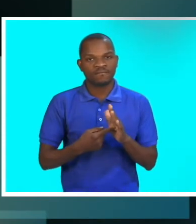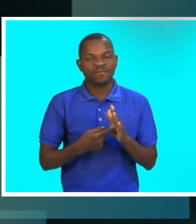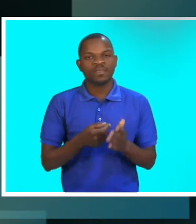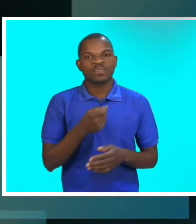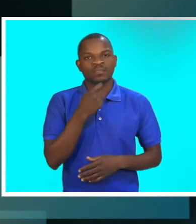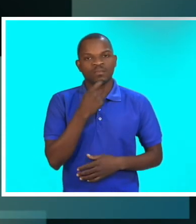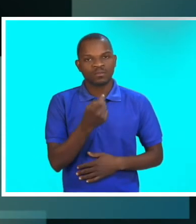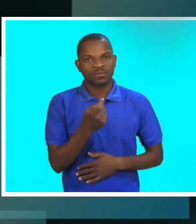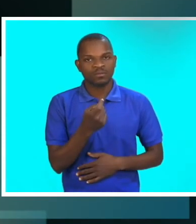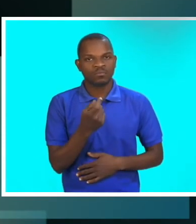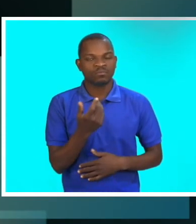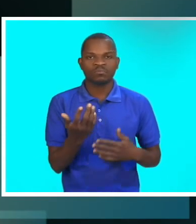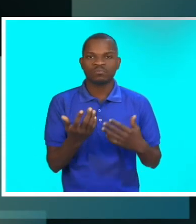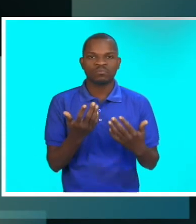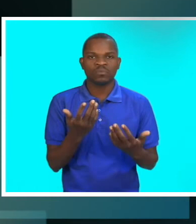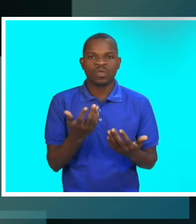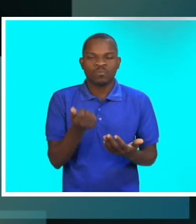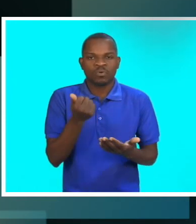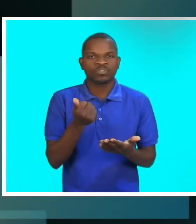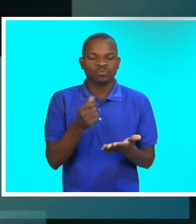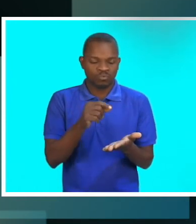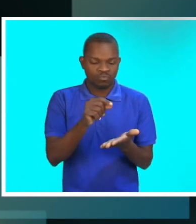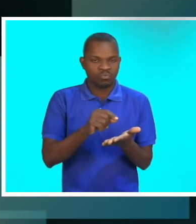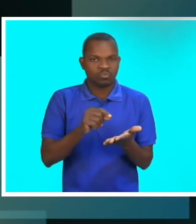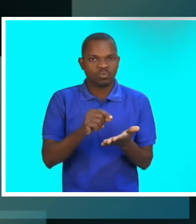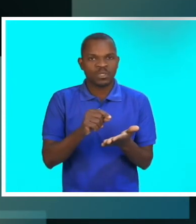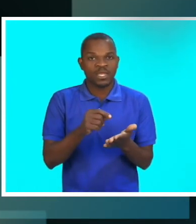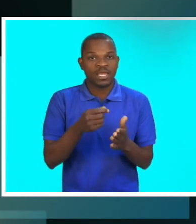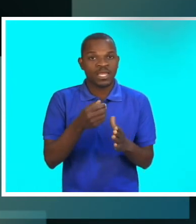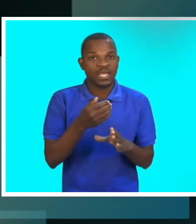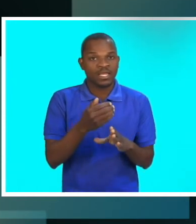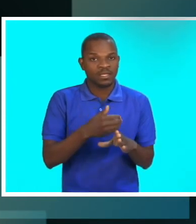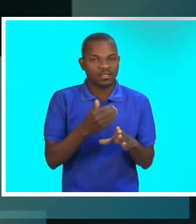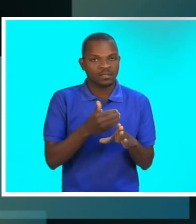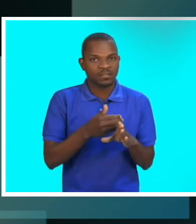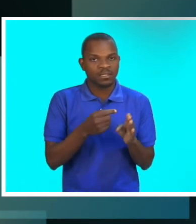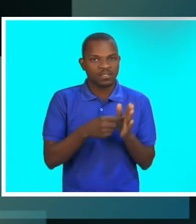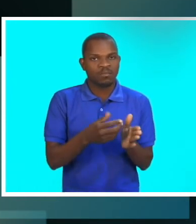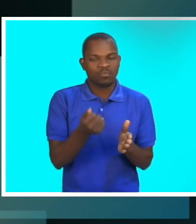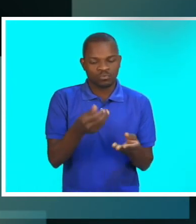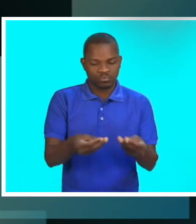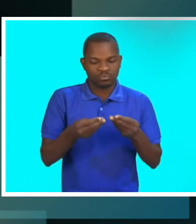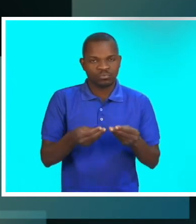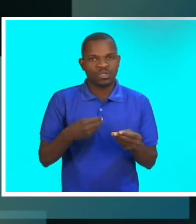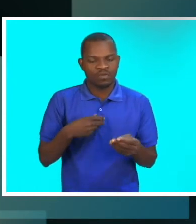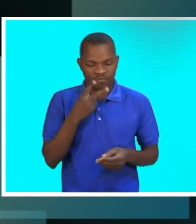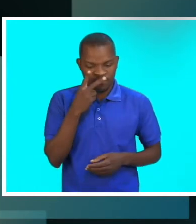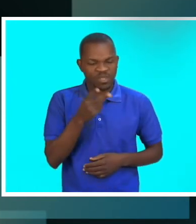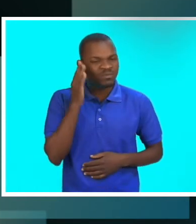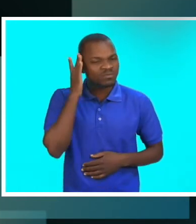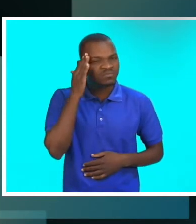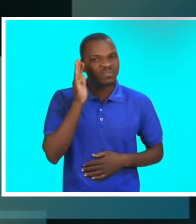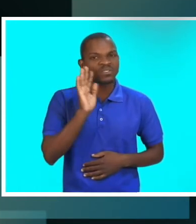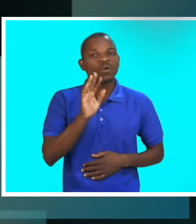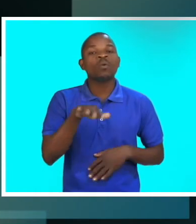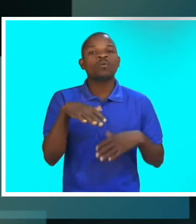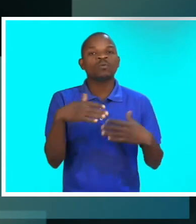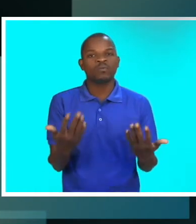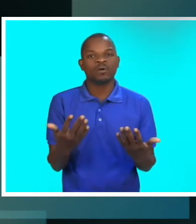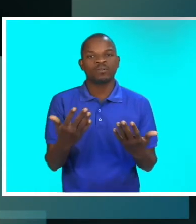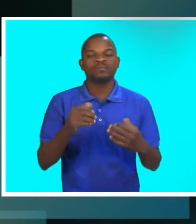se mostra o seu lascou, então, o lascou, que é mais fácil, assim, eu vejo qual foi o teu outro